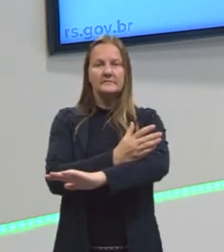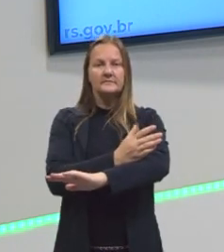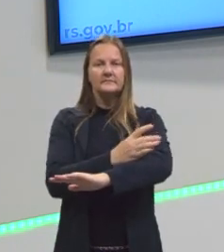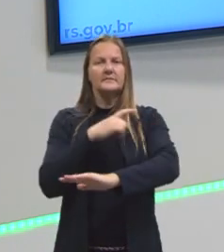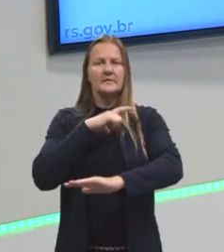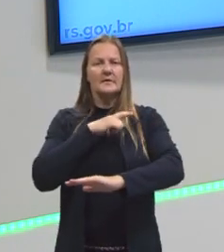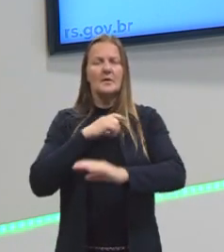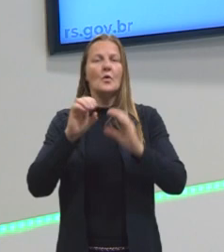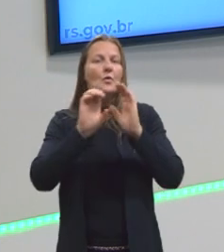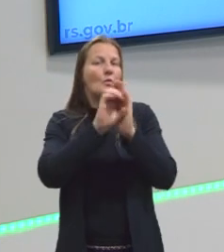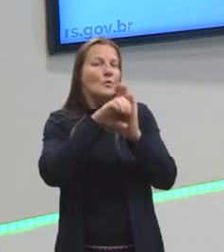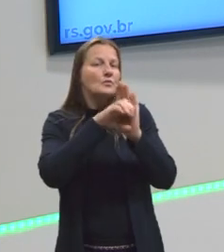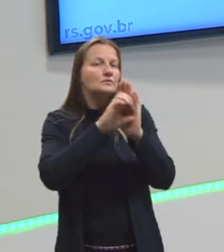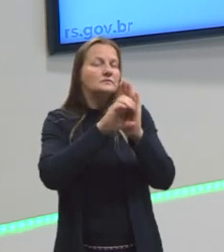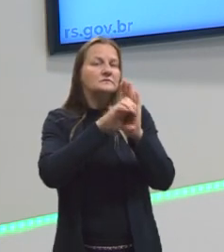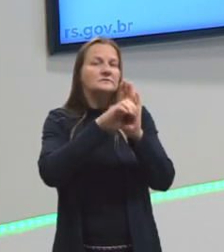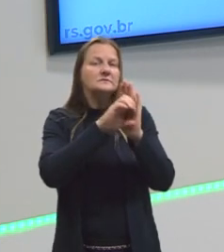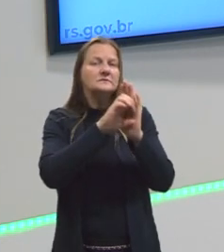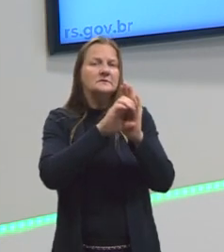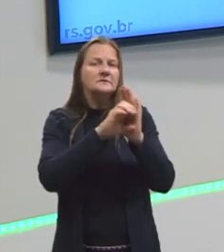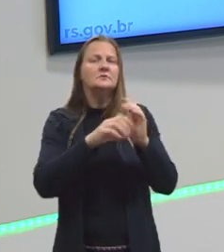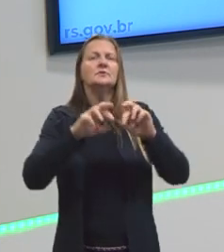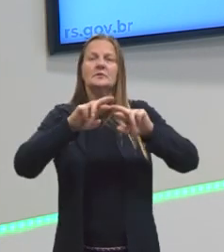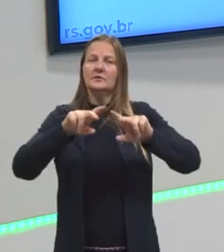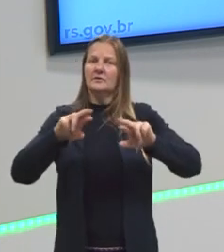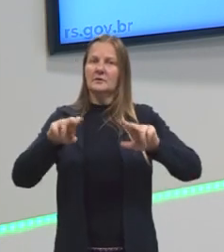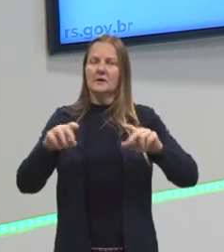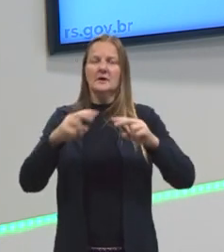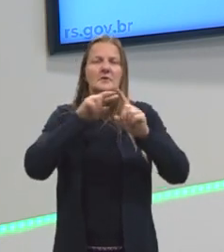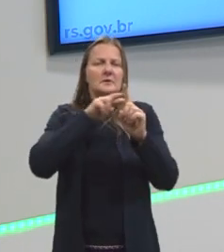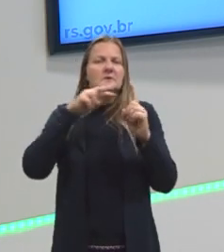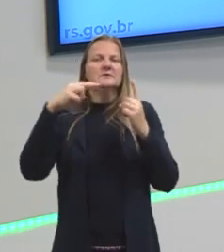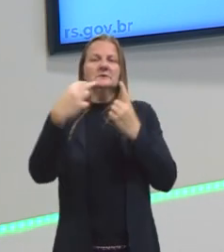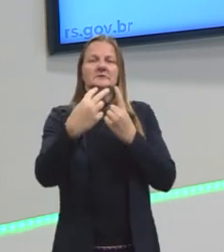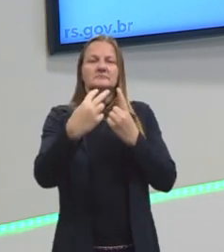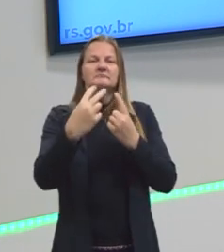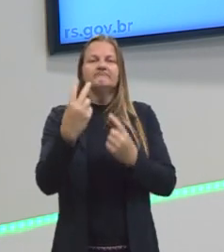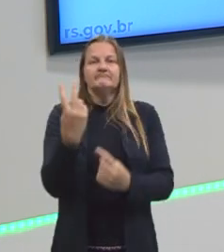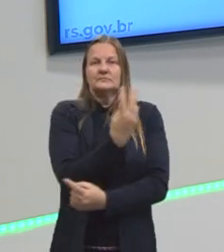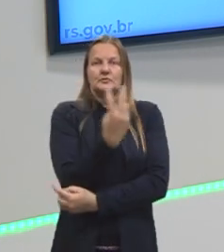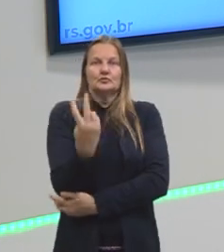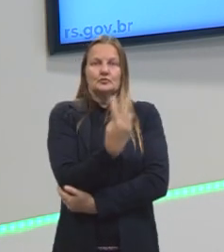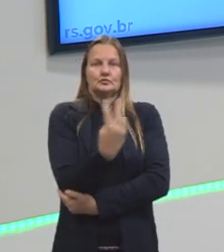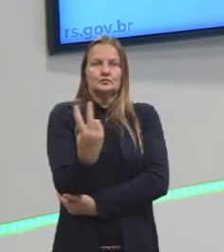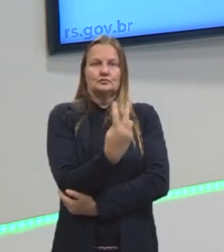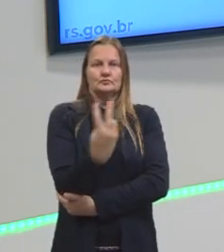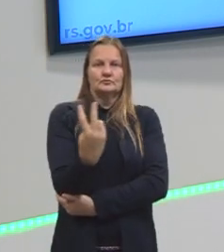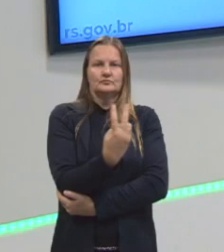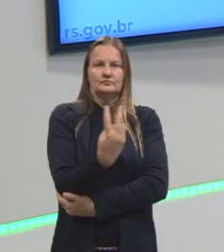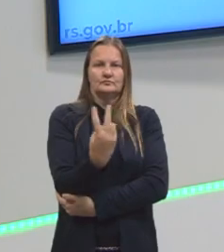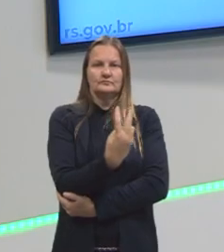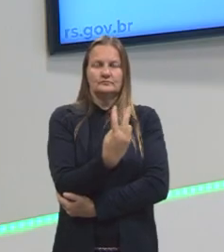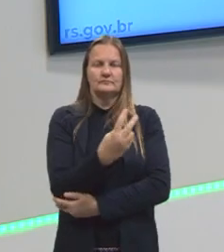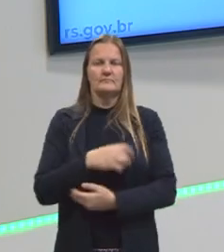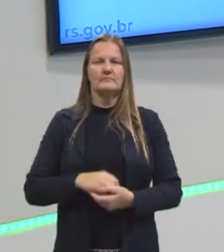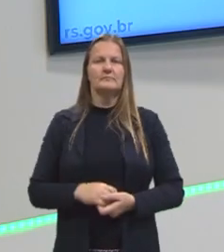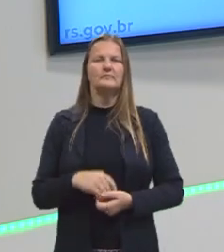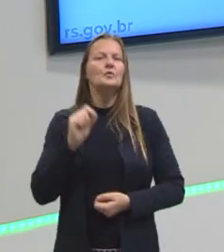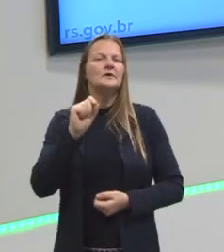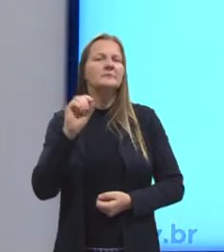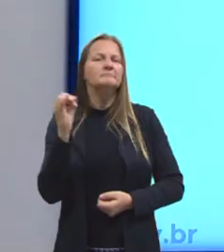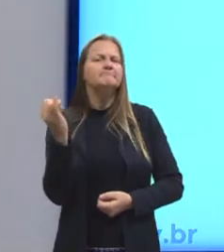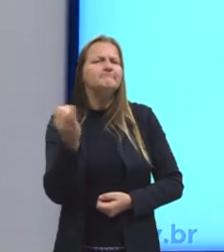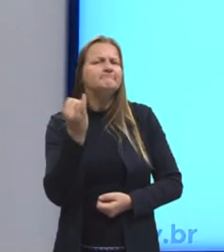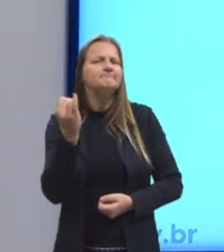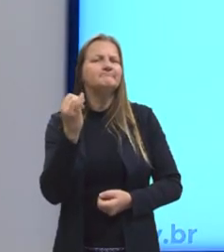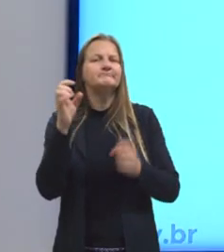os conceitos na Idade Média vem com essa perspectiva dualista não é dualista e o que que principalmente os